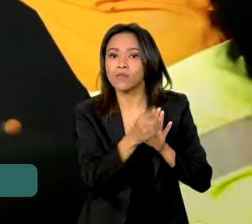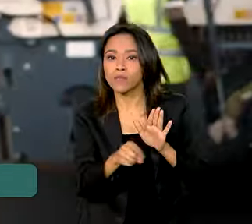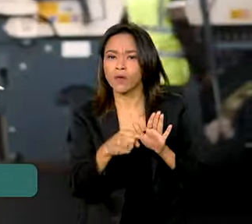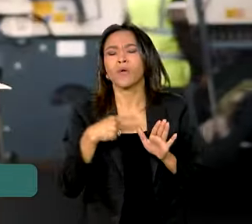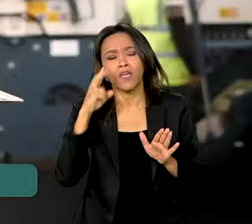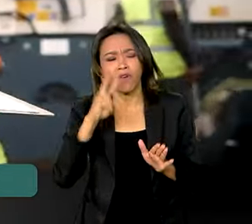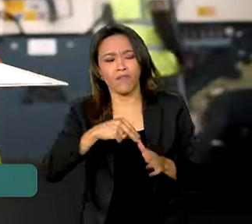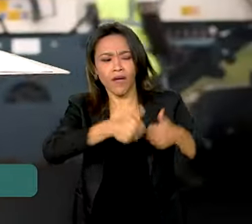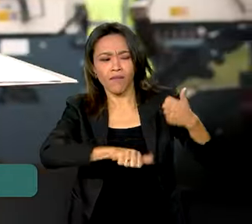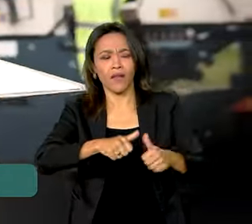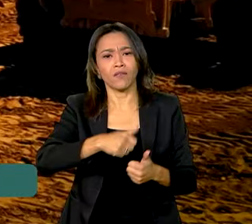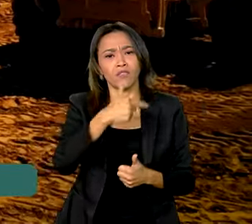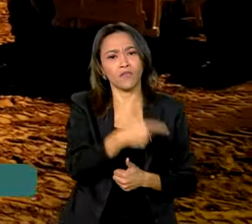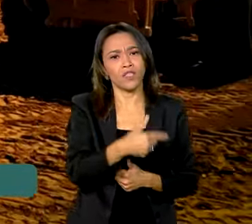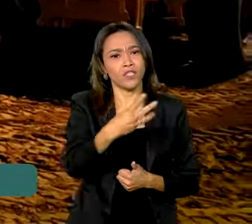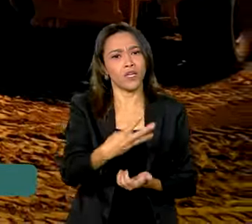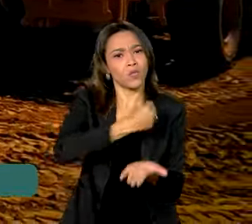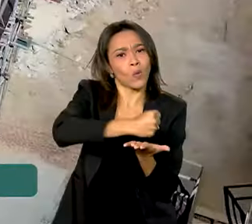contratos existentes.